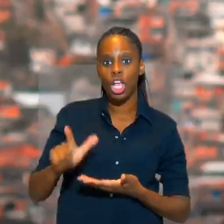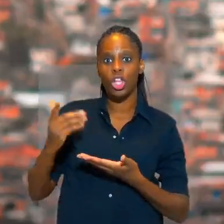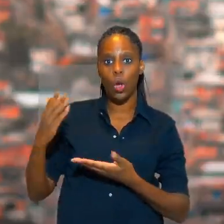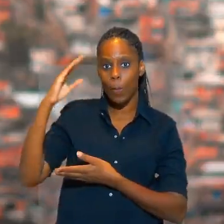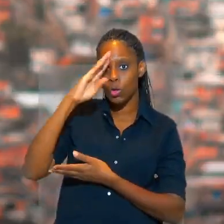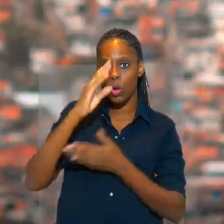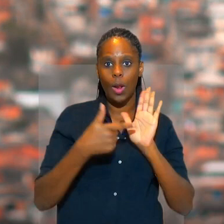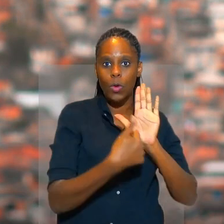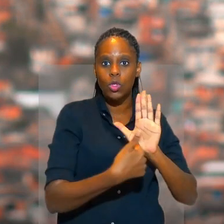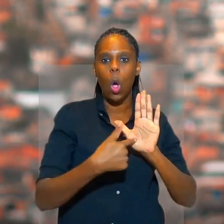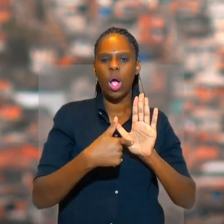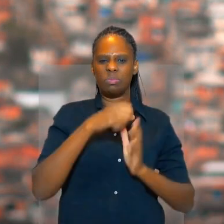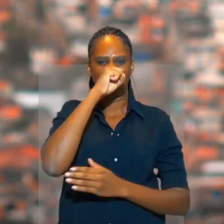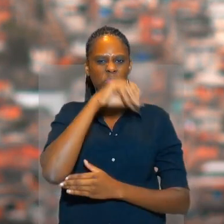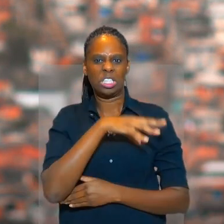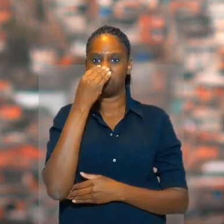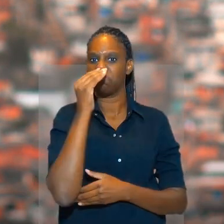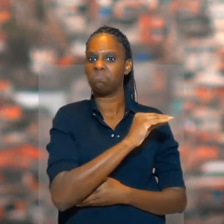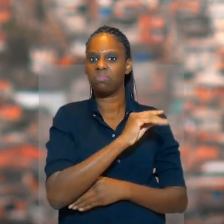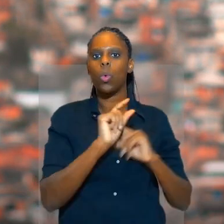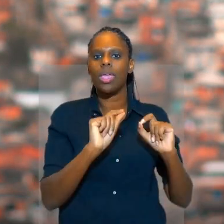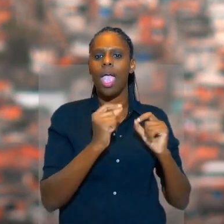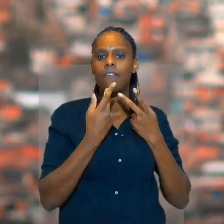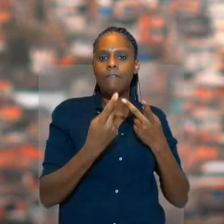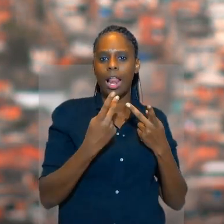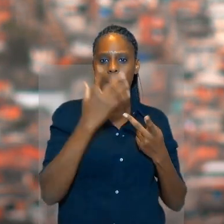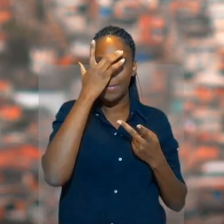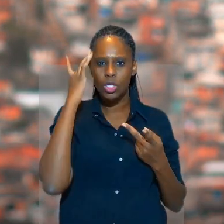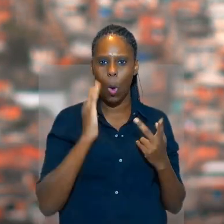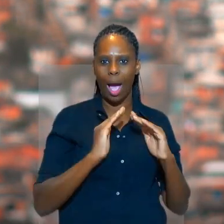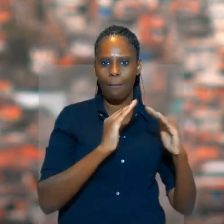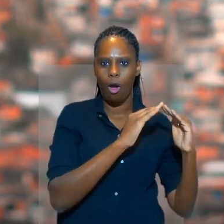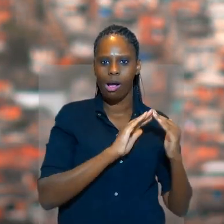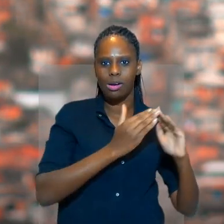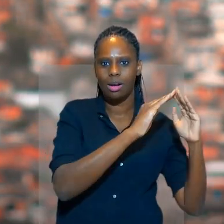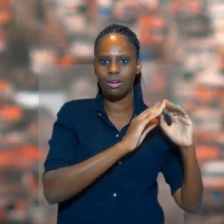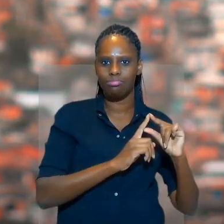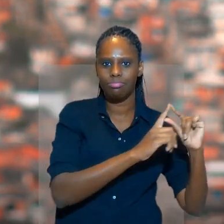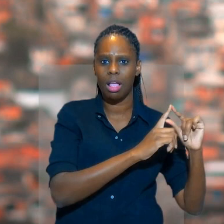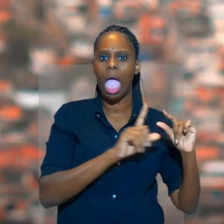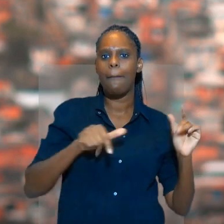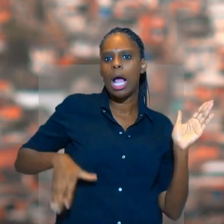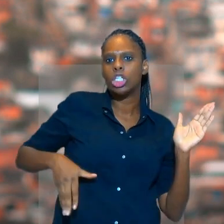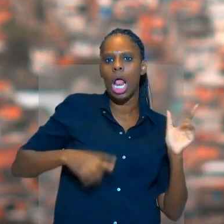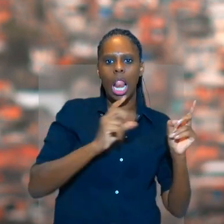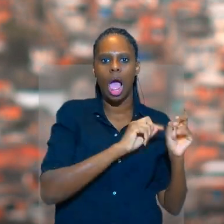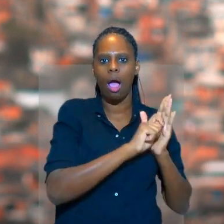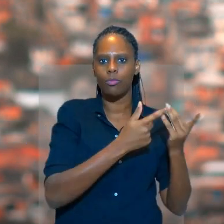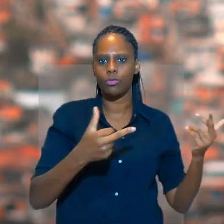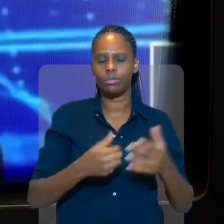Mais uma vez, Bolsonaro mostrou toda a sua arrogância e desprezo ao falar que as pessoas que moram nas favelas e comunidades são